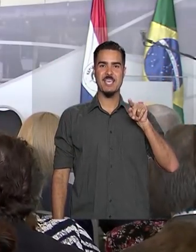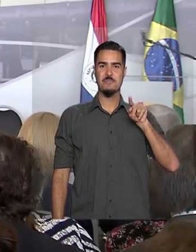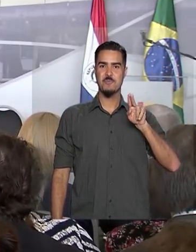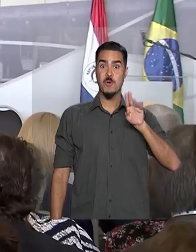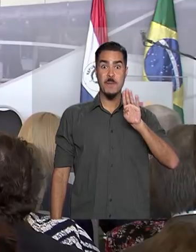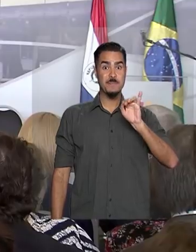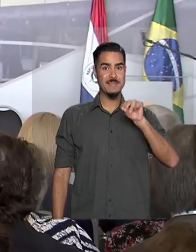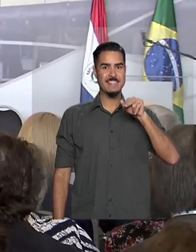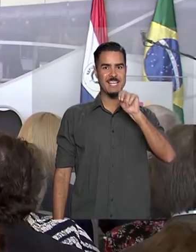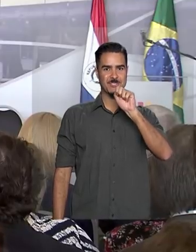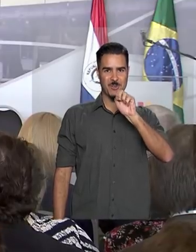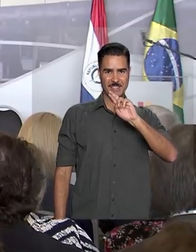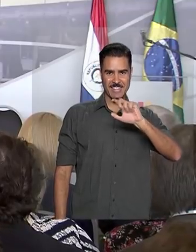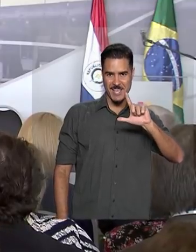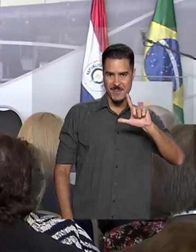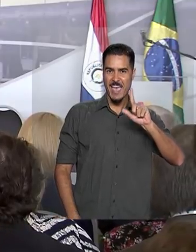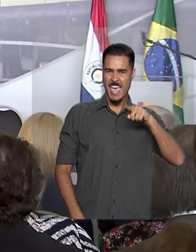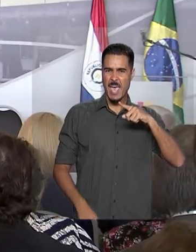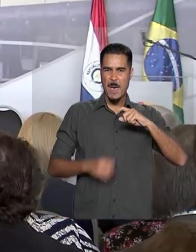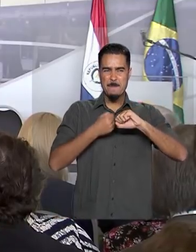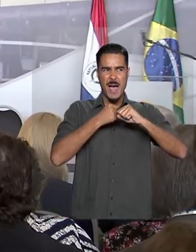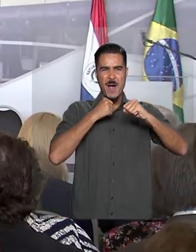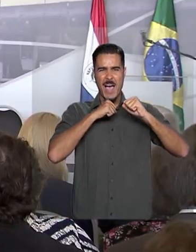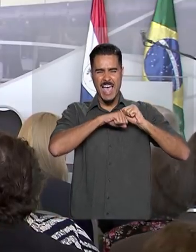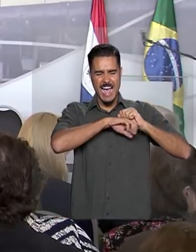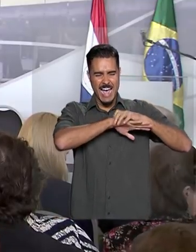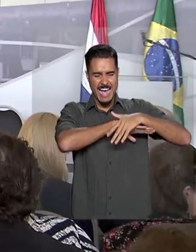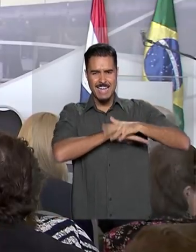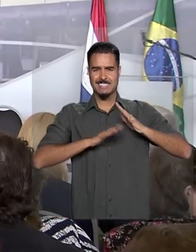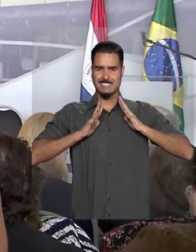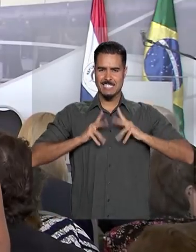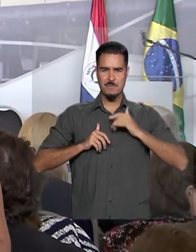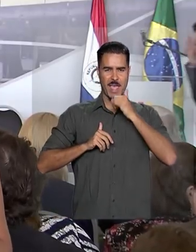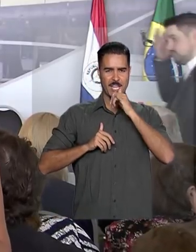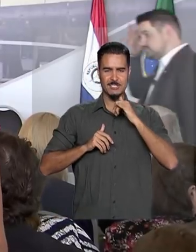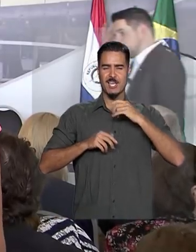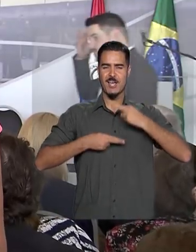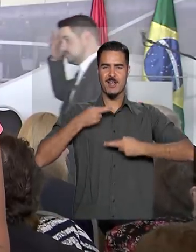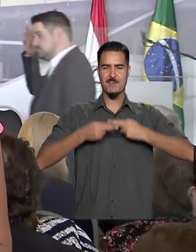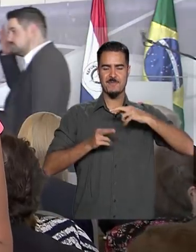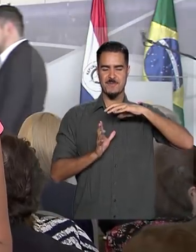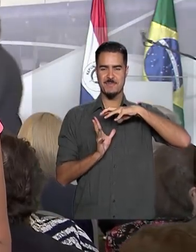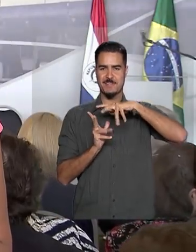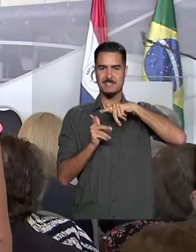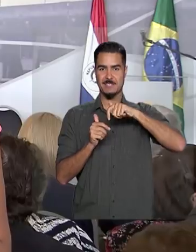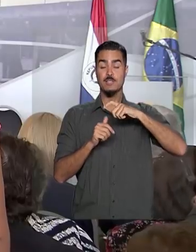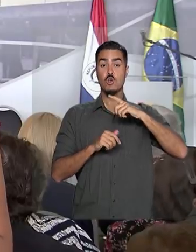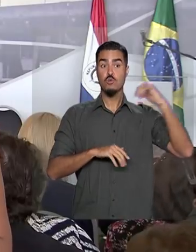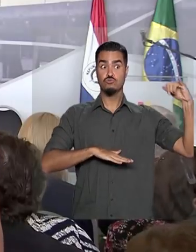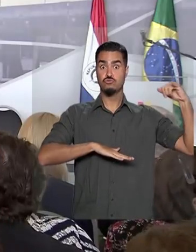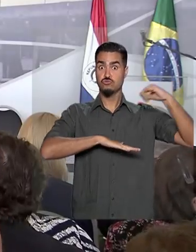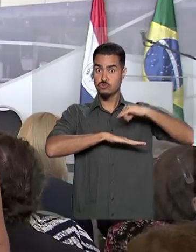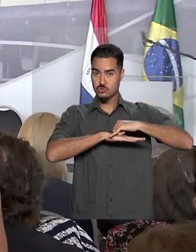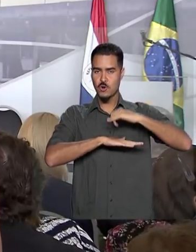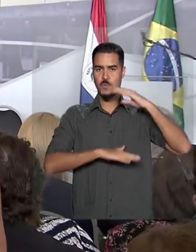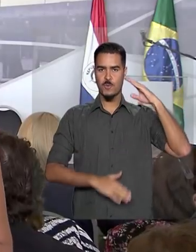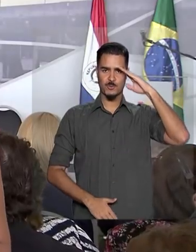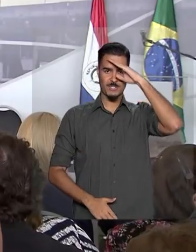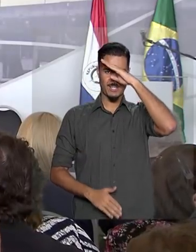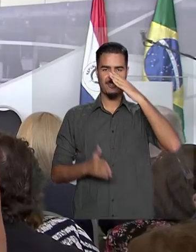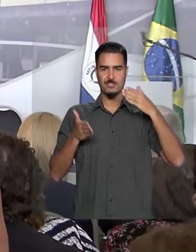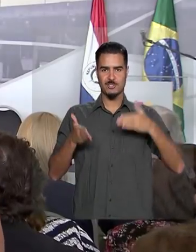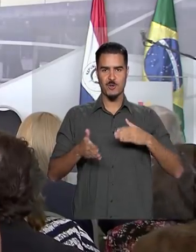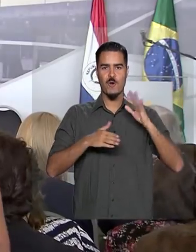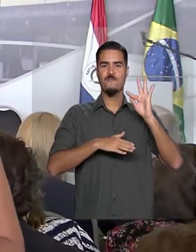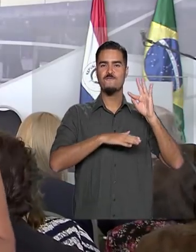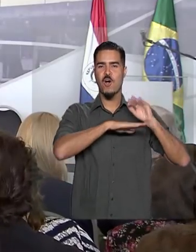geradora de energia limpa e renovável do planeta. O presidente Jair Bolsonaro acaba de pousar aqui em Itaipu. Ele chegou à cidade de Foz